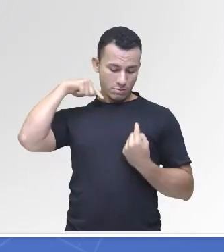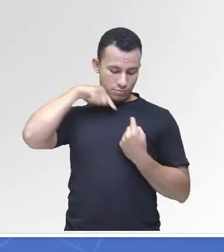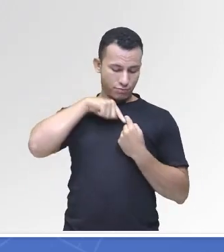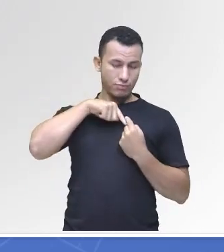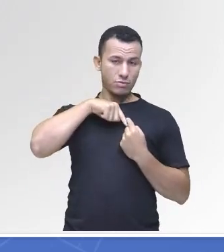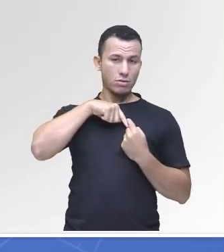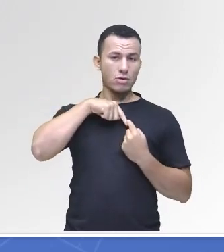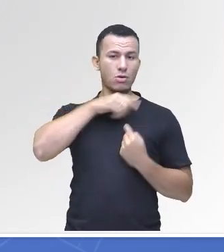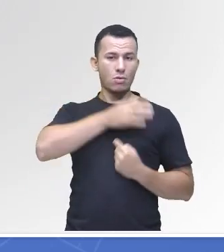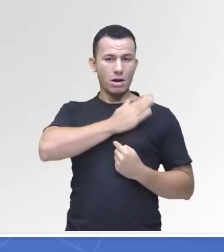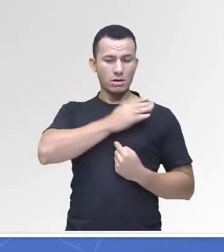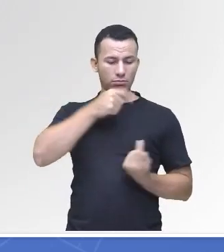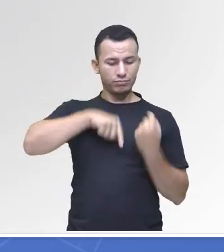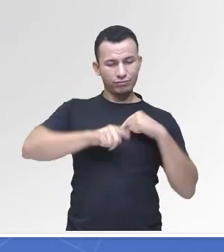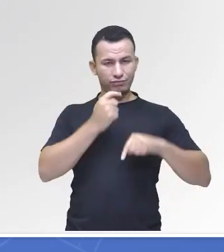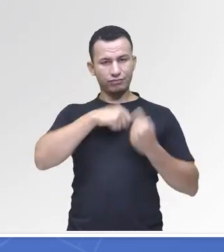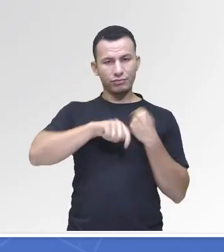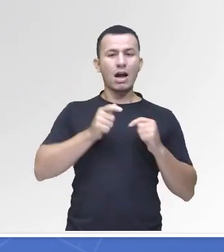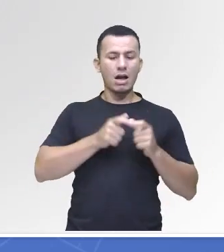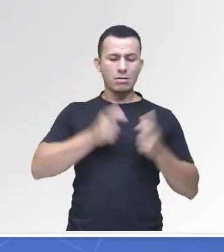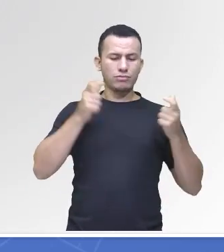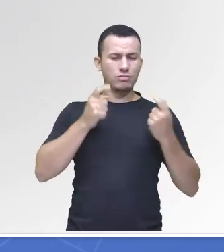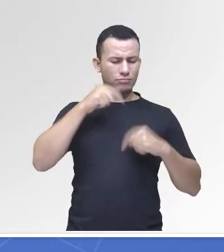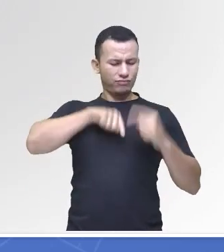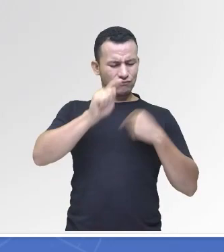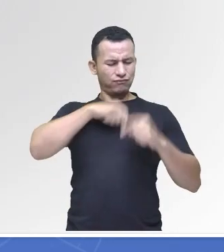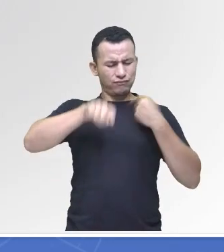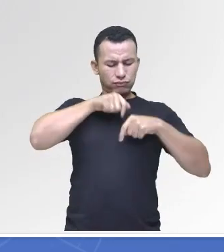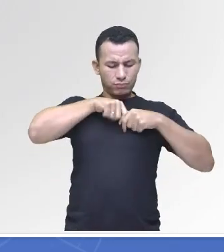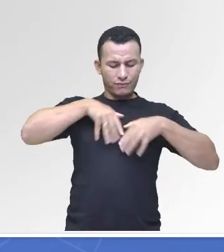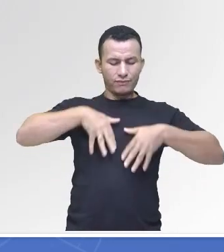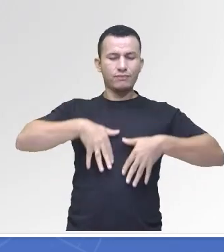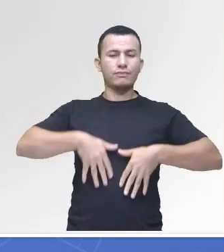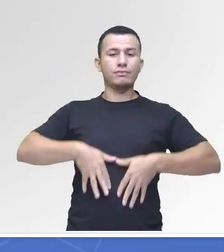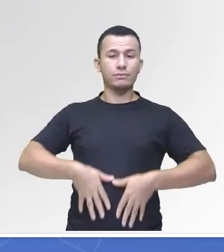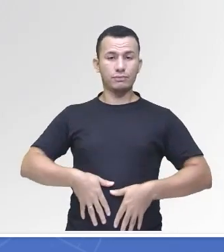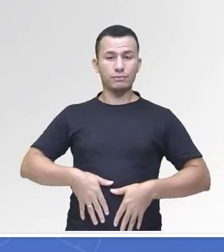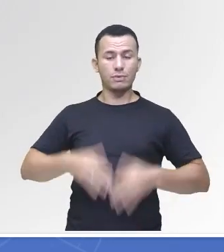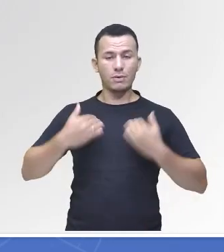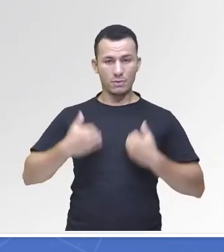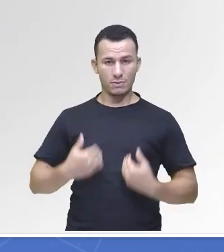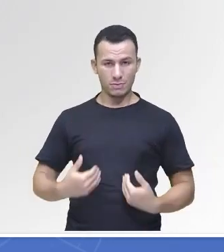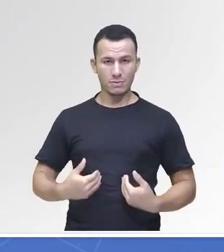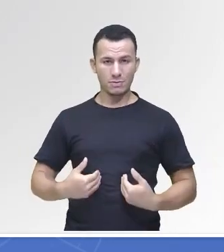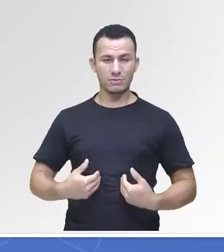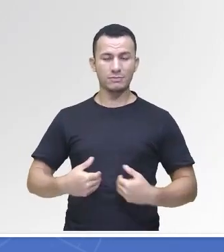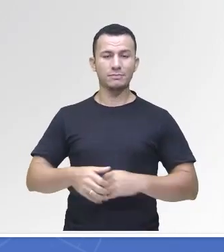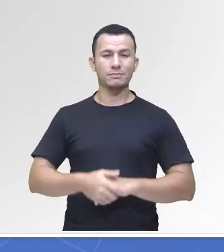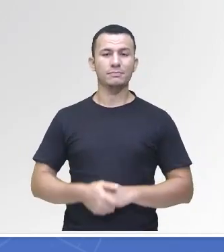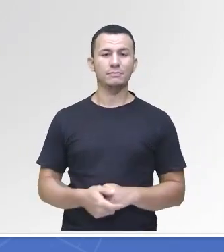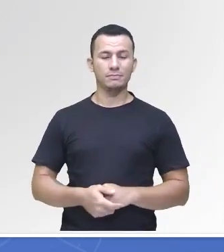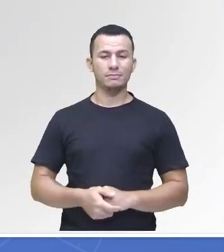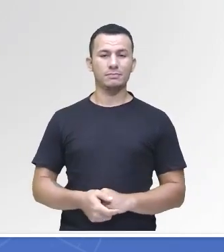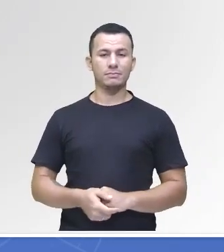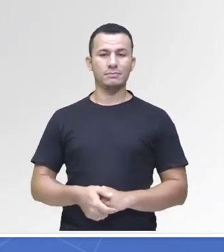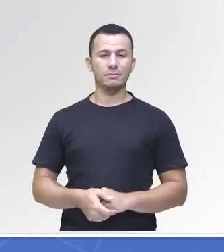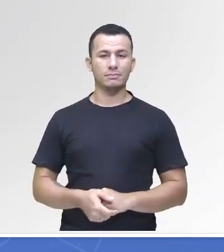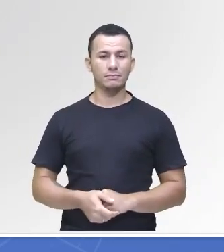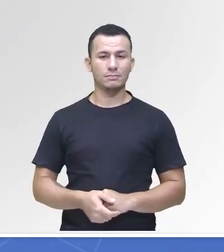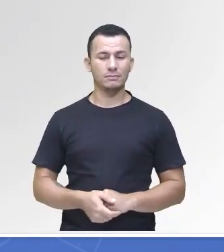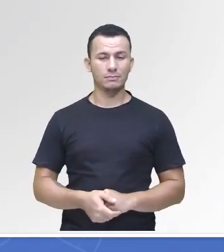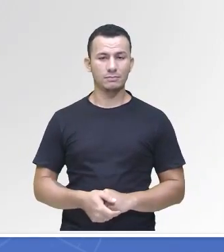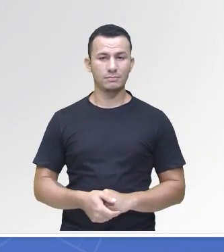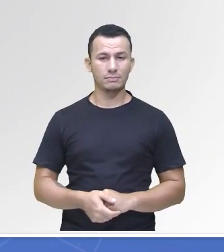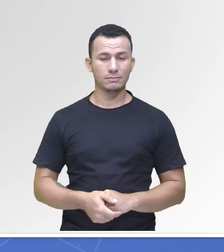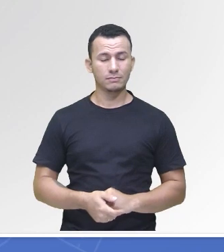a grande circulação, onde ele é bombeado para todas as partes do nosso corpo, ok? Levando aí o sangue rico em oxigênio.